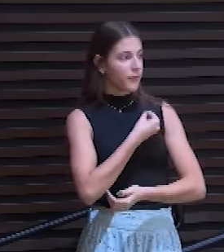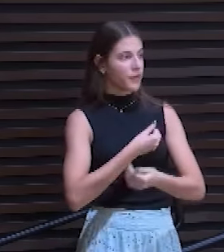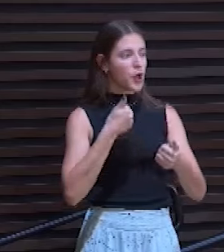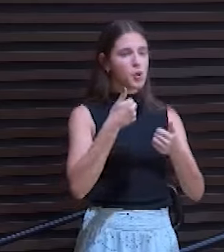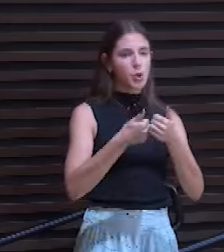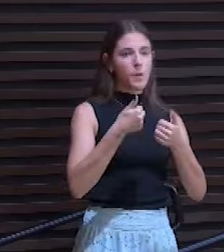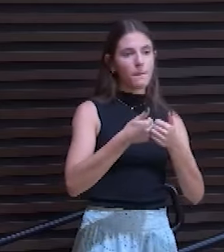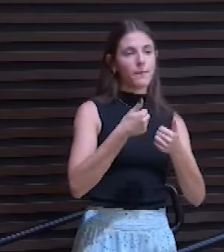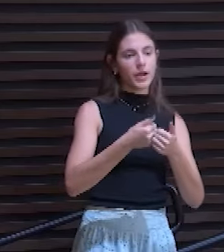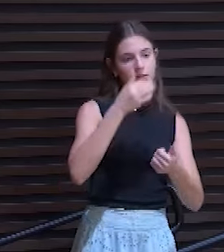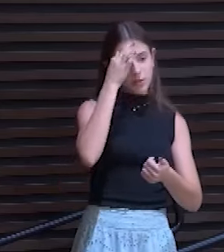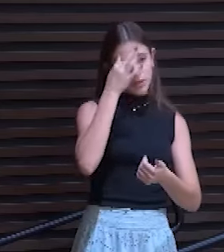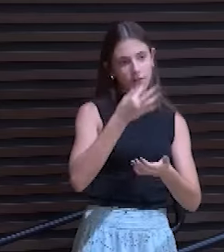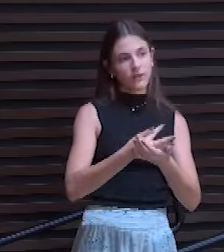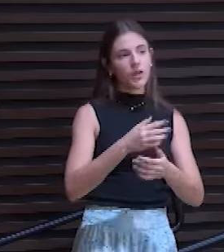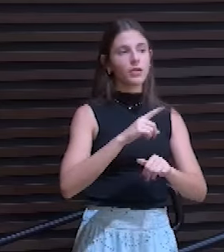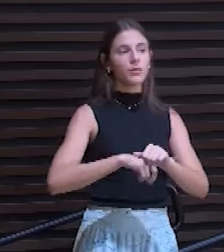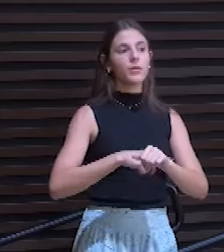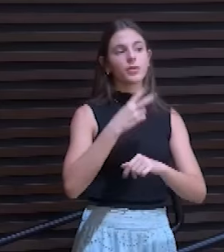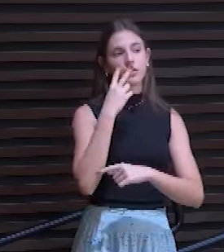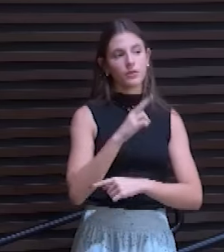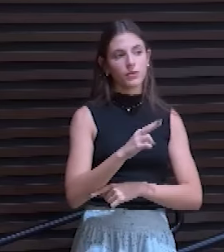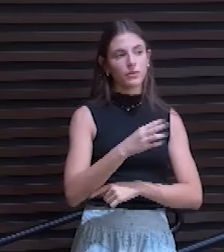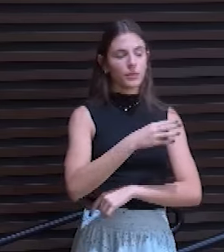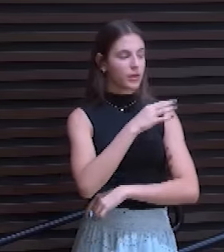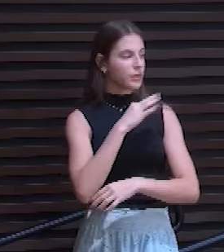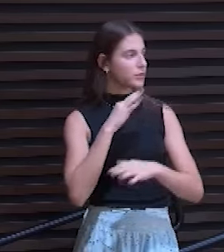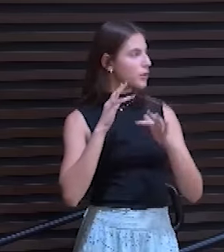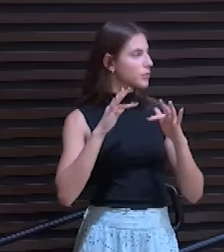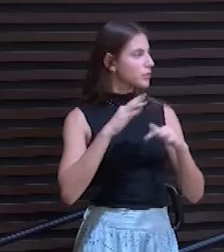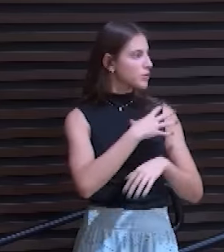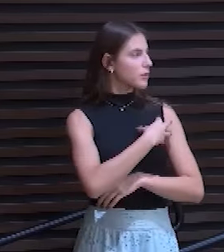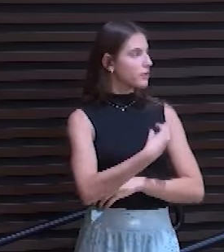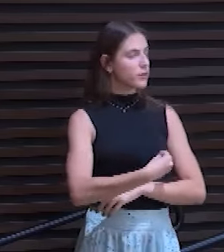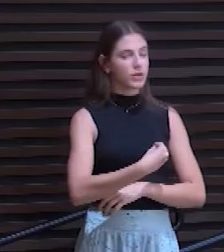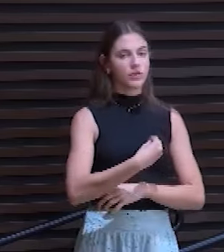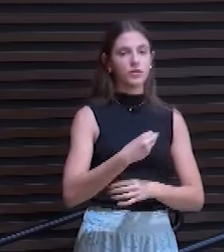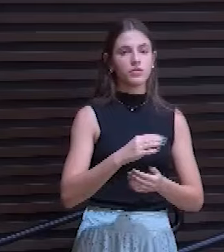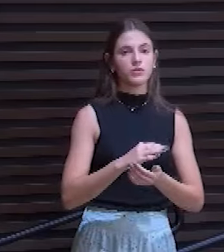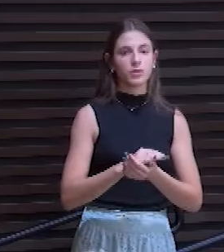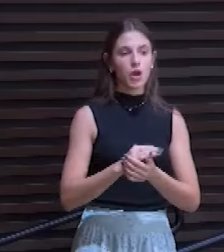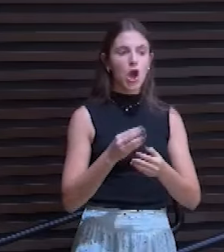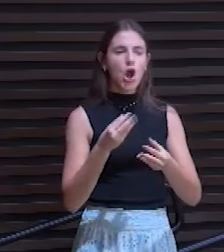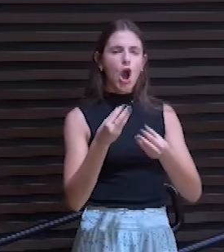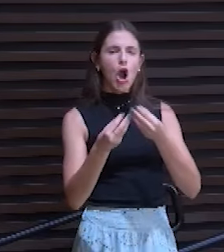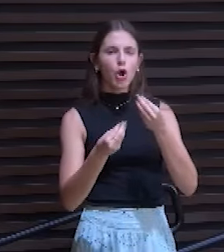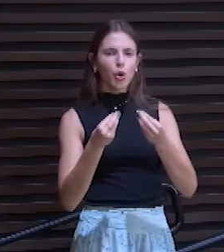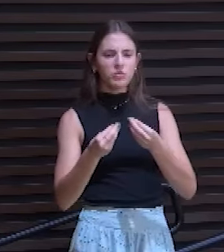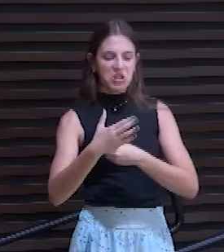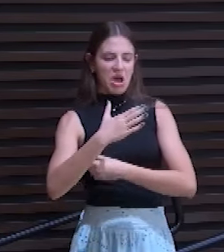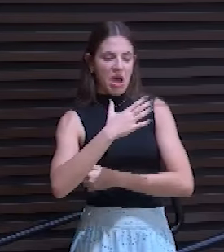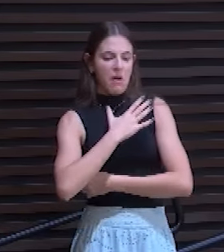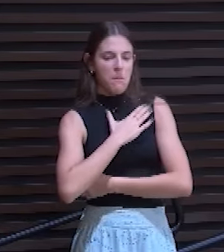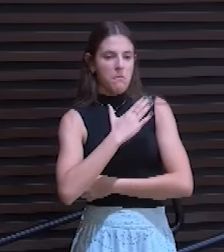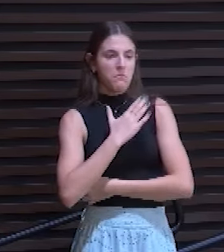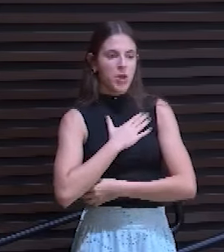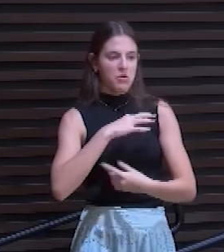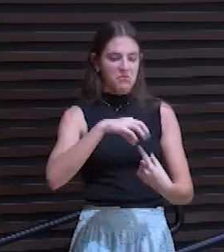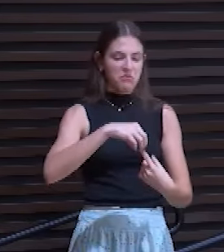Quando nós olhamos para os nossos filhos, como se eles nos pertencessem, nós